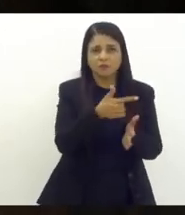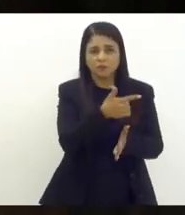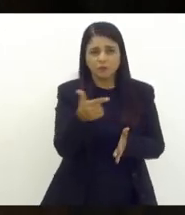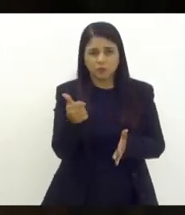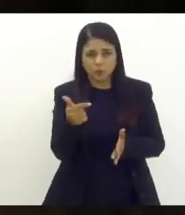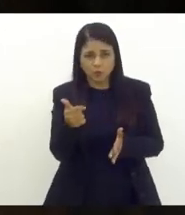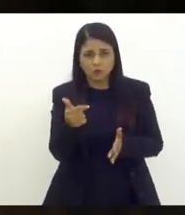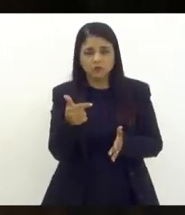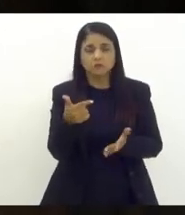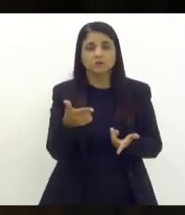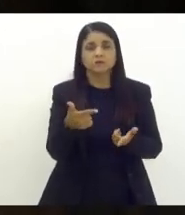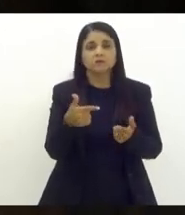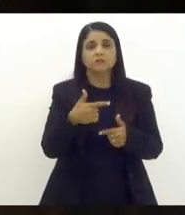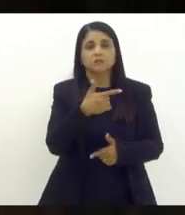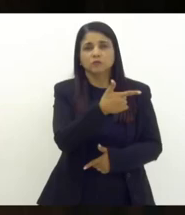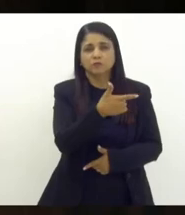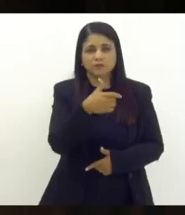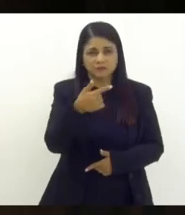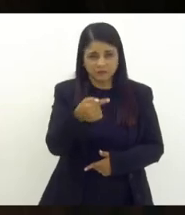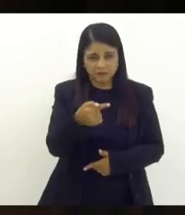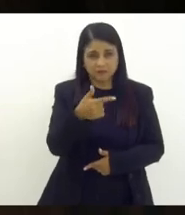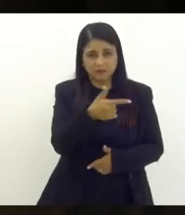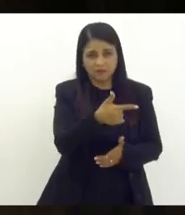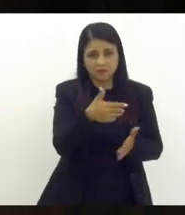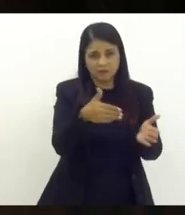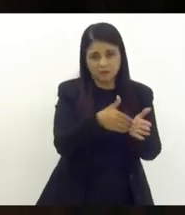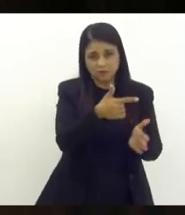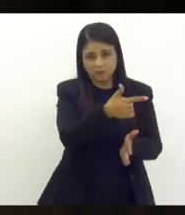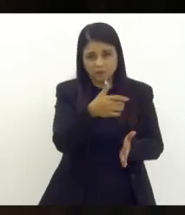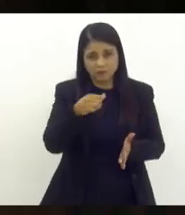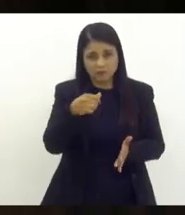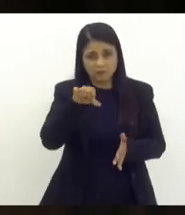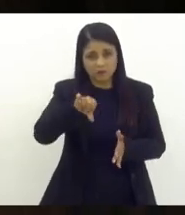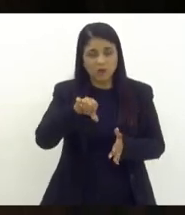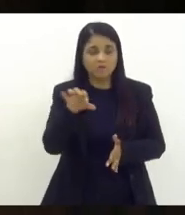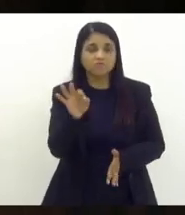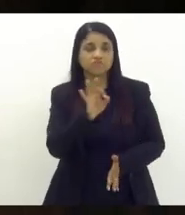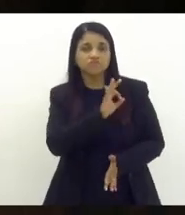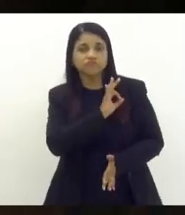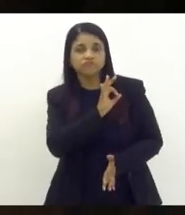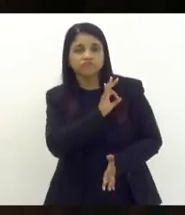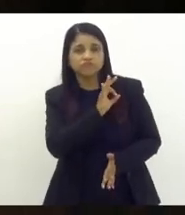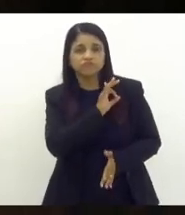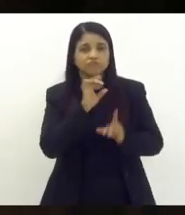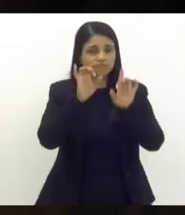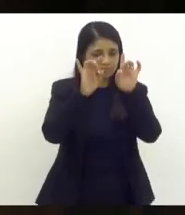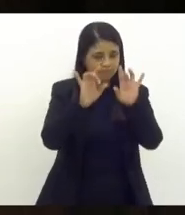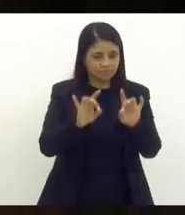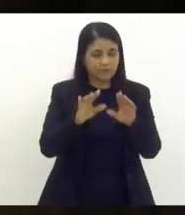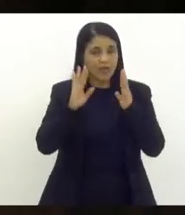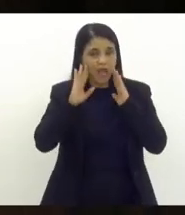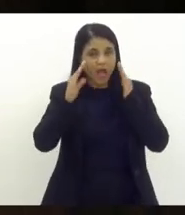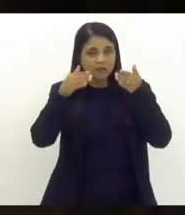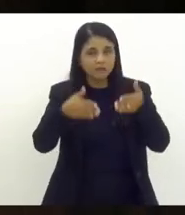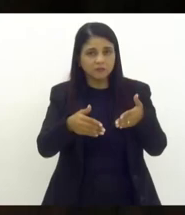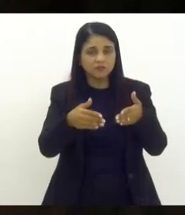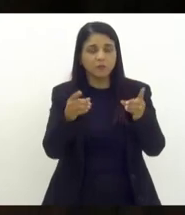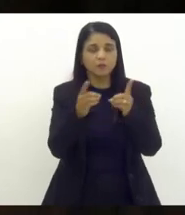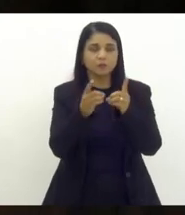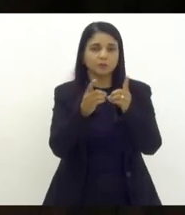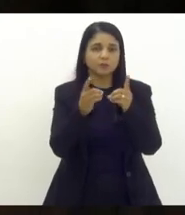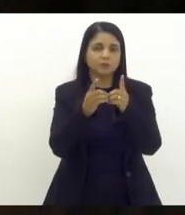2017 e 2019 atuou como titular da delegacia especializada no Atendimento à Mulher de Cabo